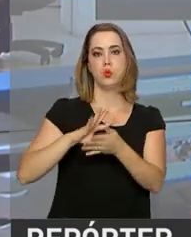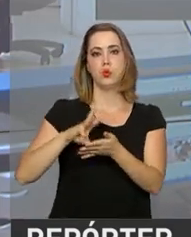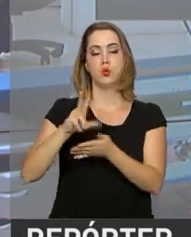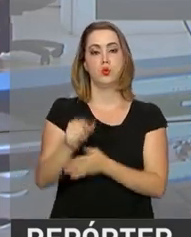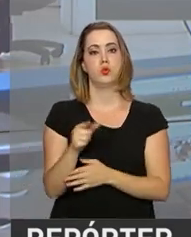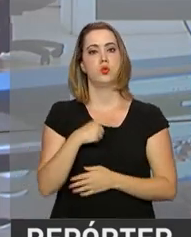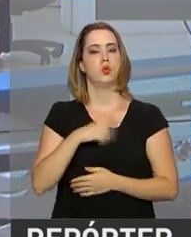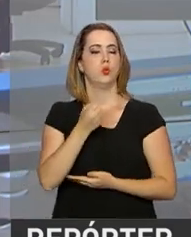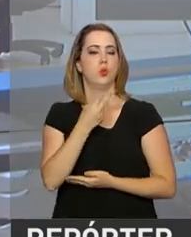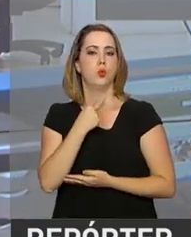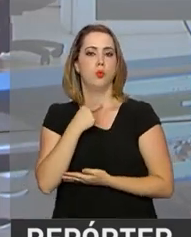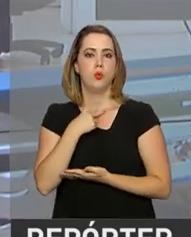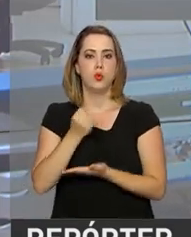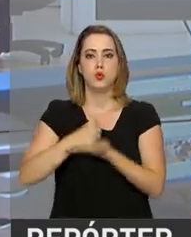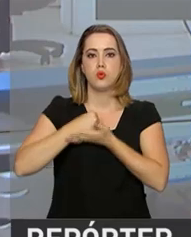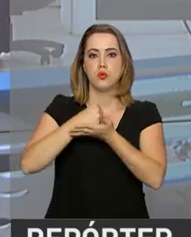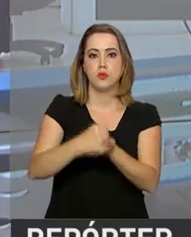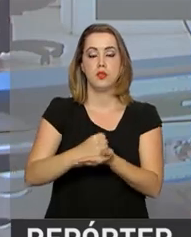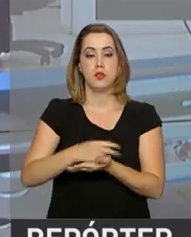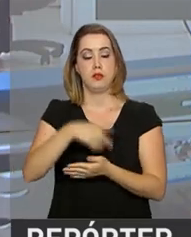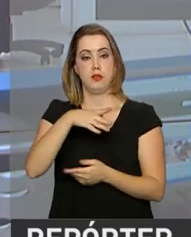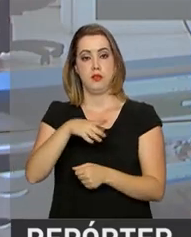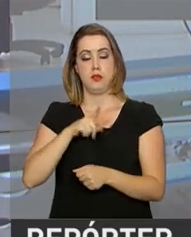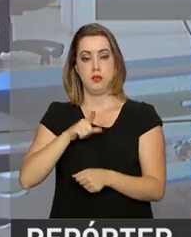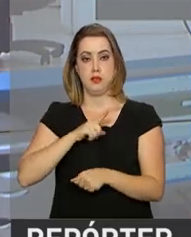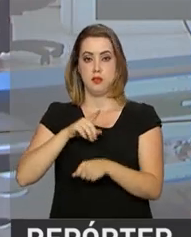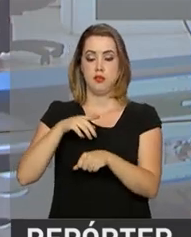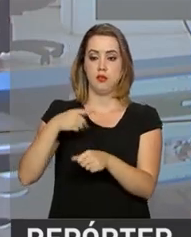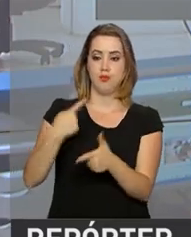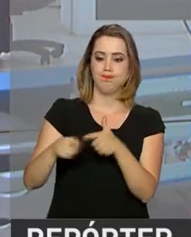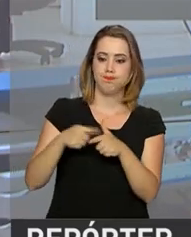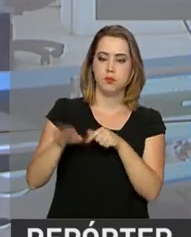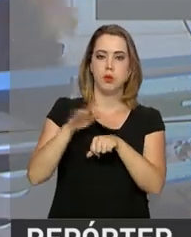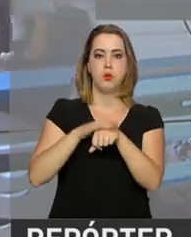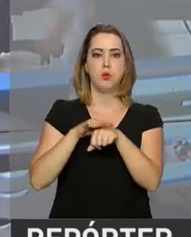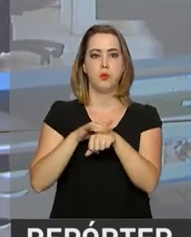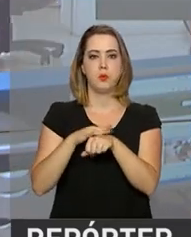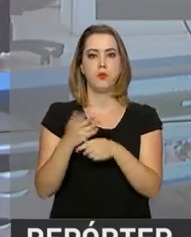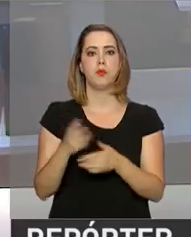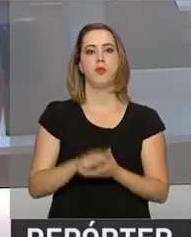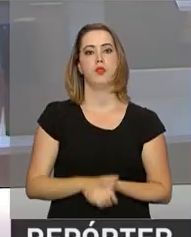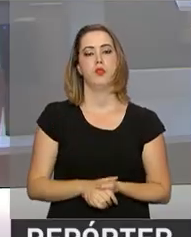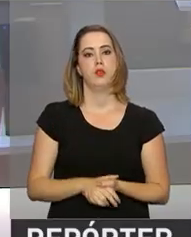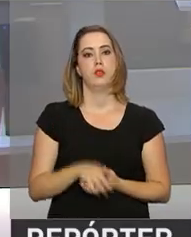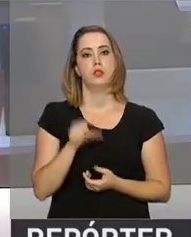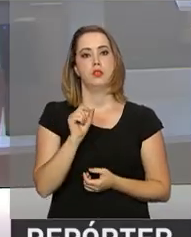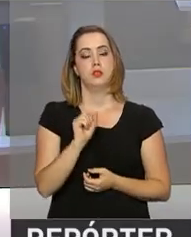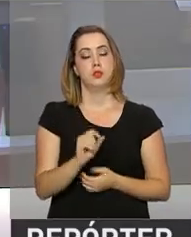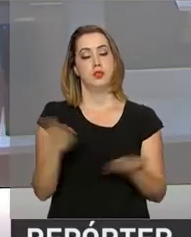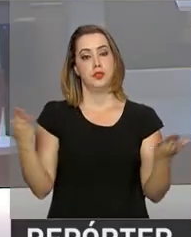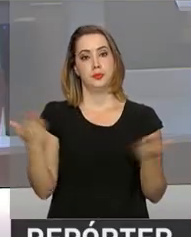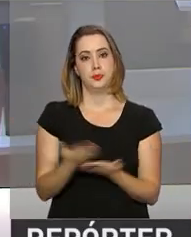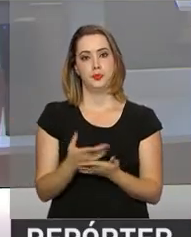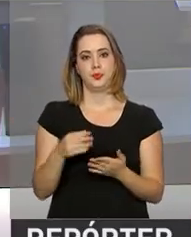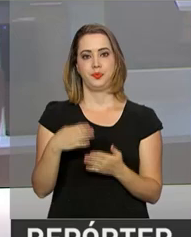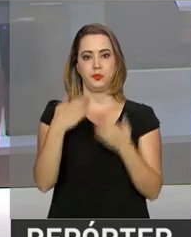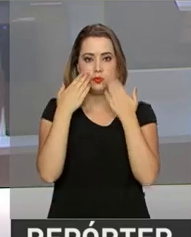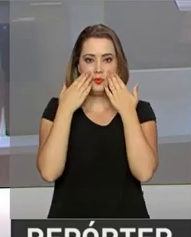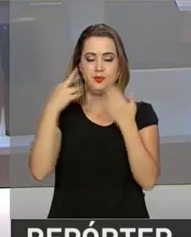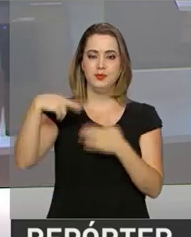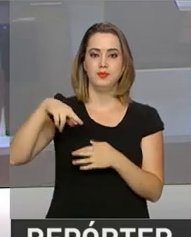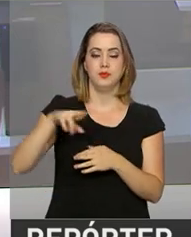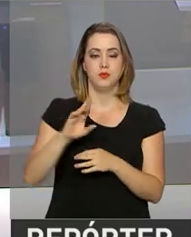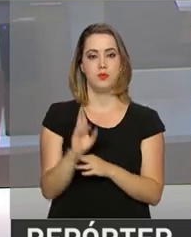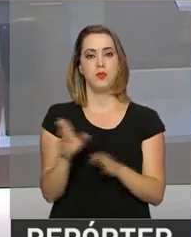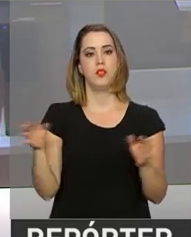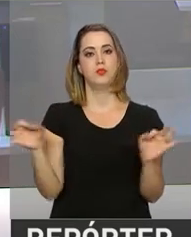não podem ser doadoras pessoas com alguns problemas de saúde como doenças contagiosas e esta edição do repórter NBR